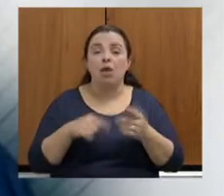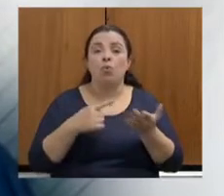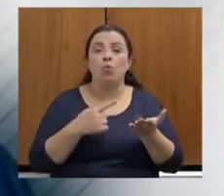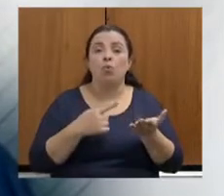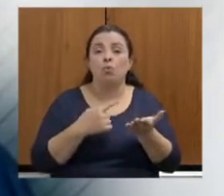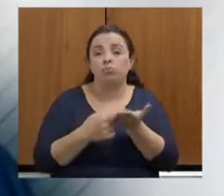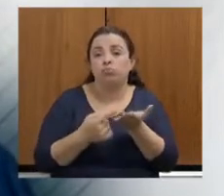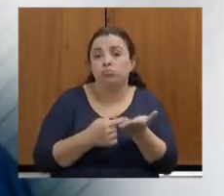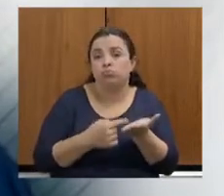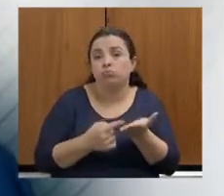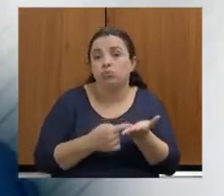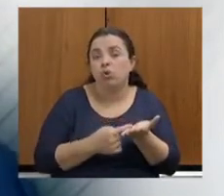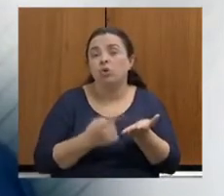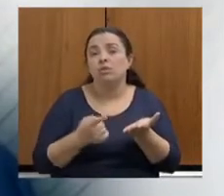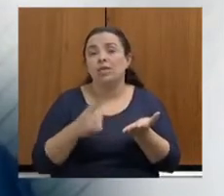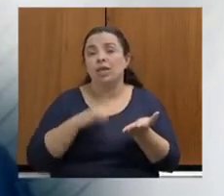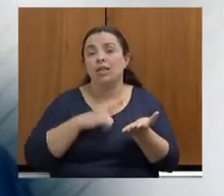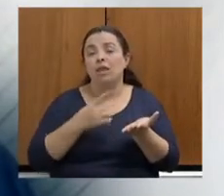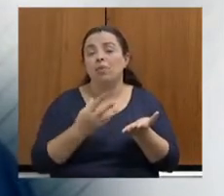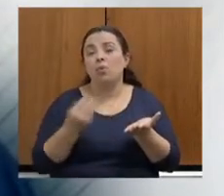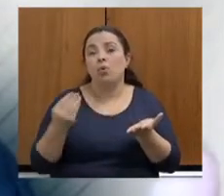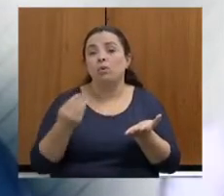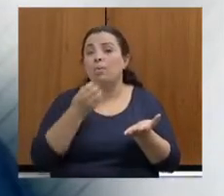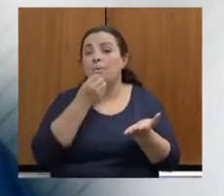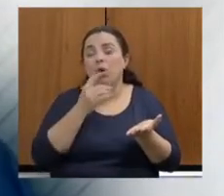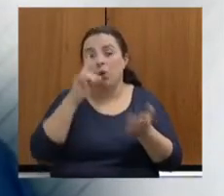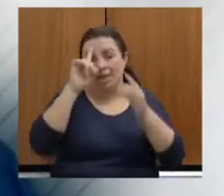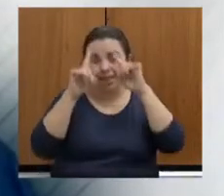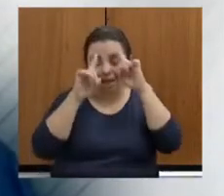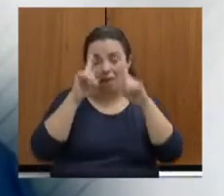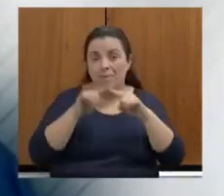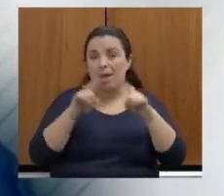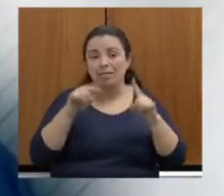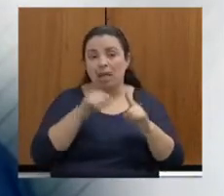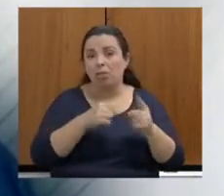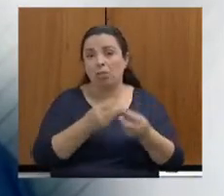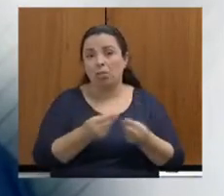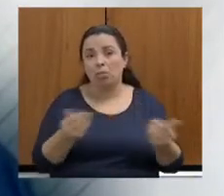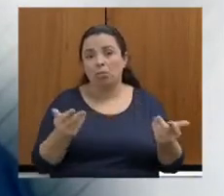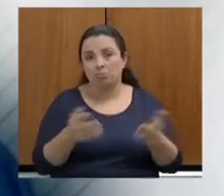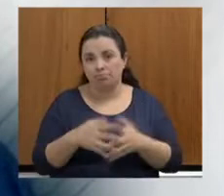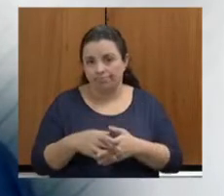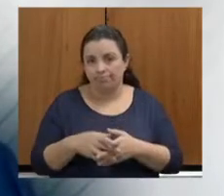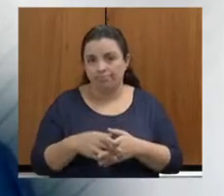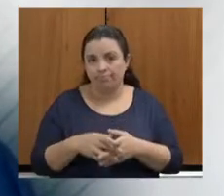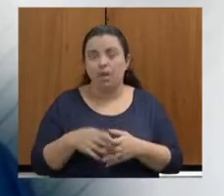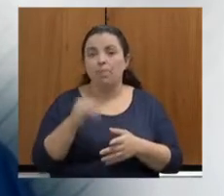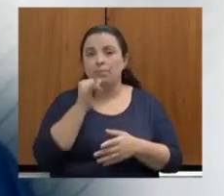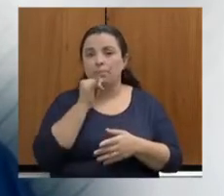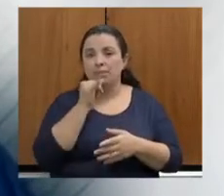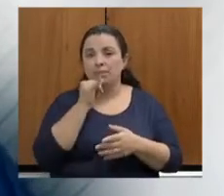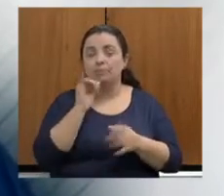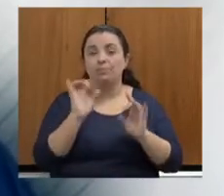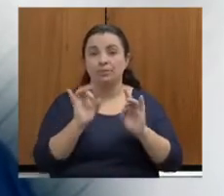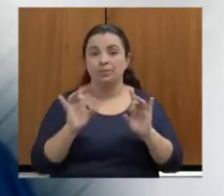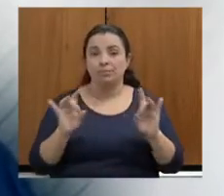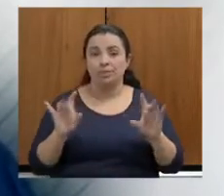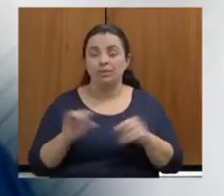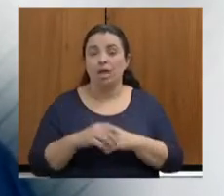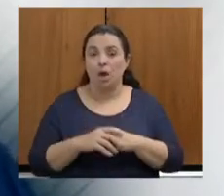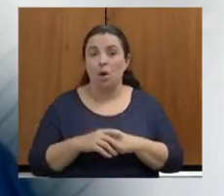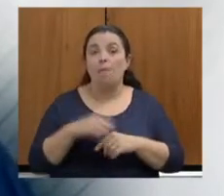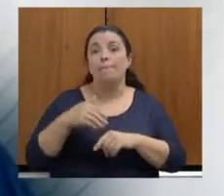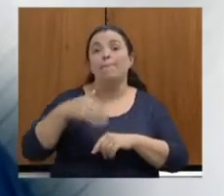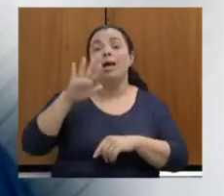é muito das suas boas ideias nunca são postas em prática cito em especial uma